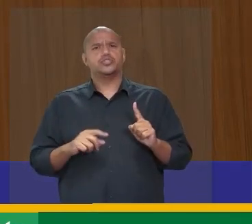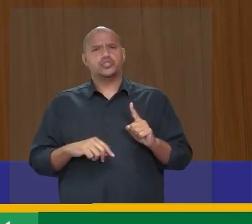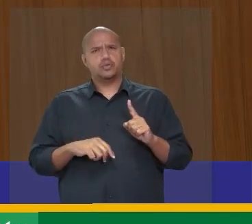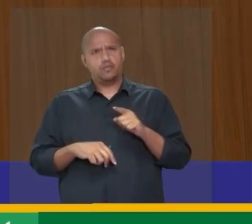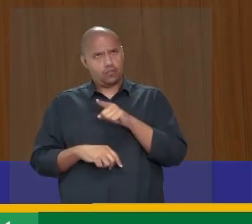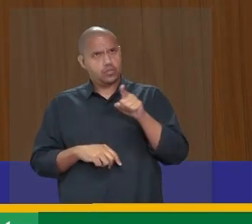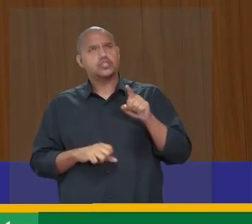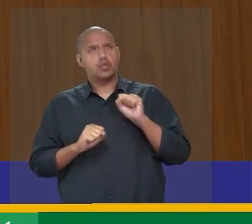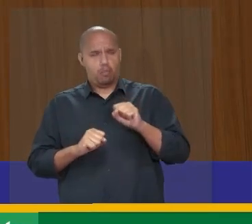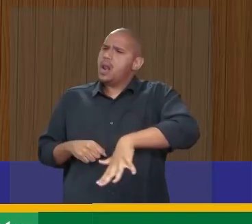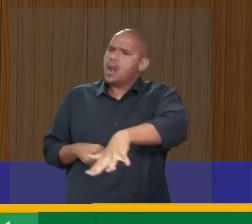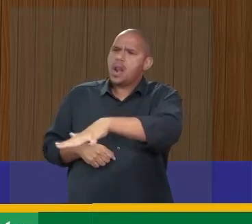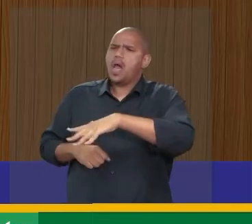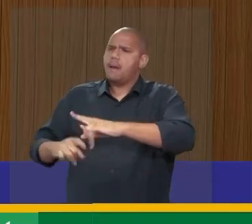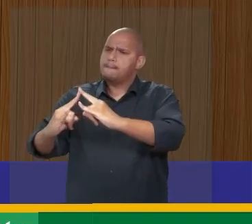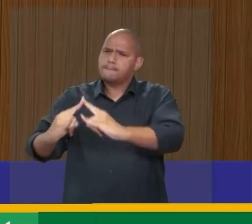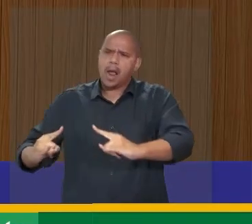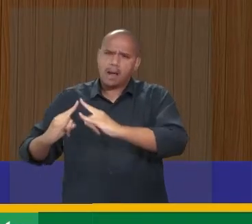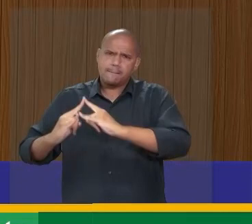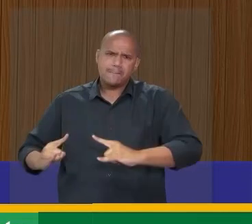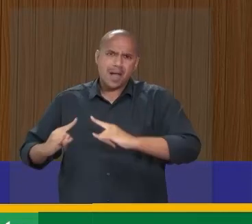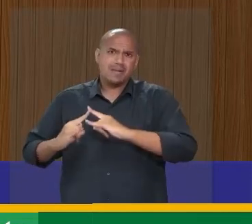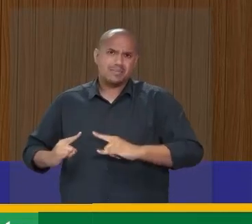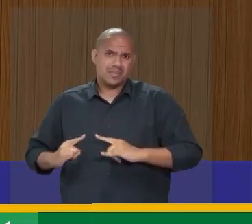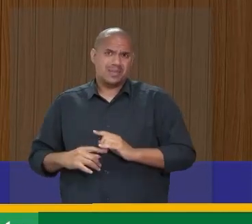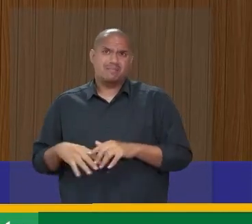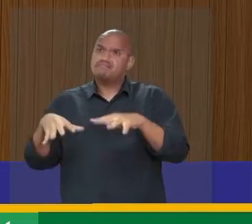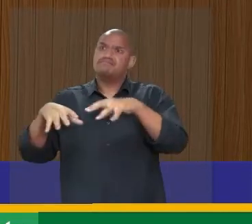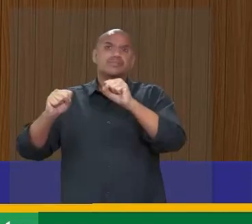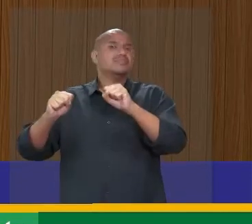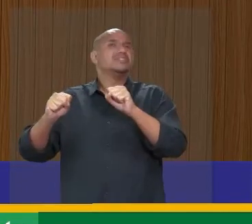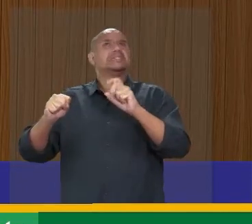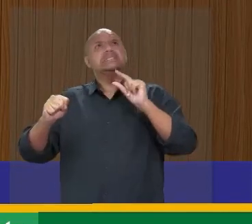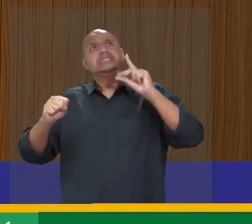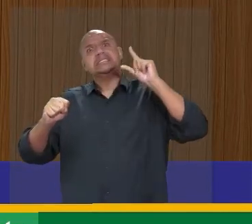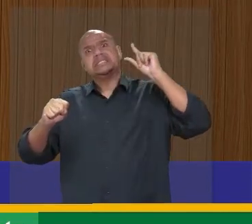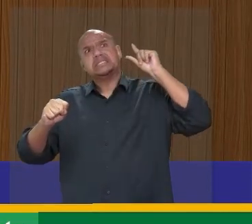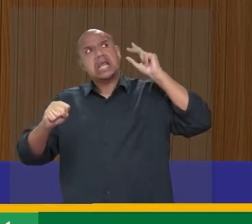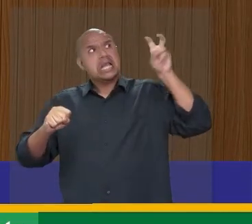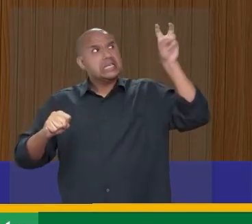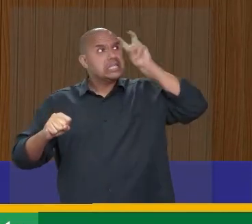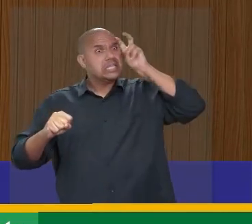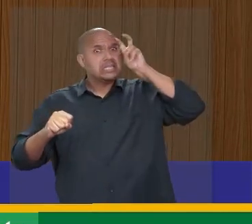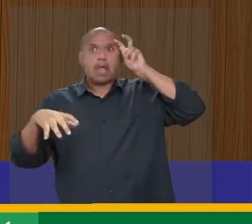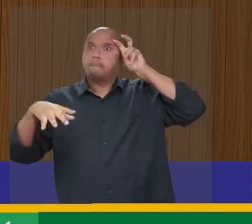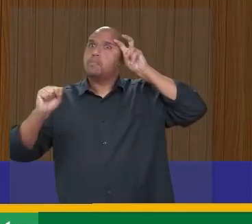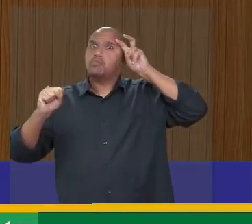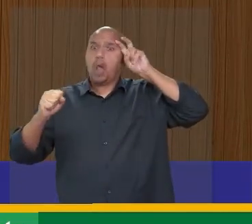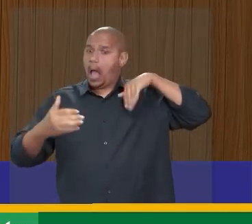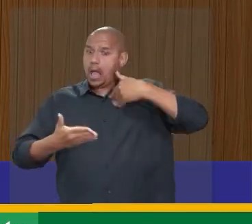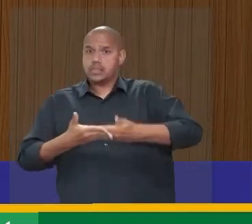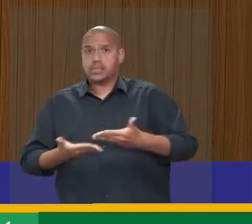contar com meu apoio sempre na Tribuna mais reclamações sobre o serviços da equatorial